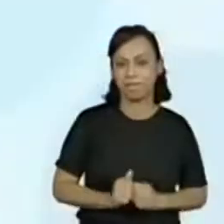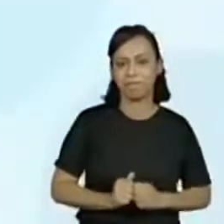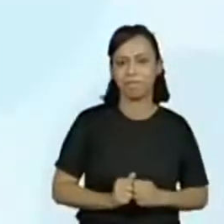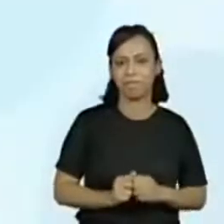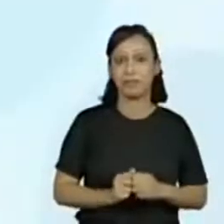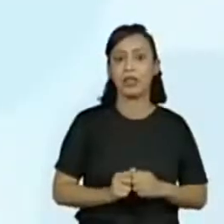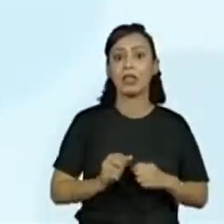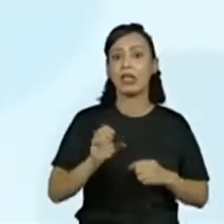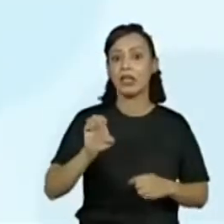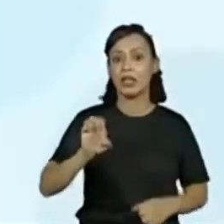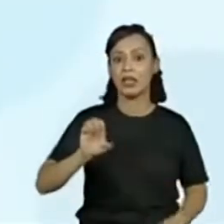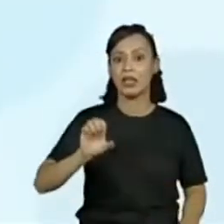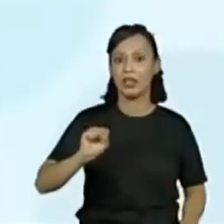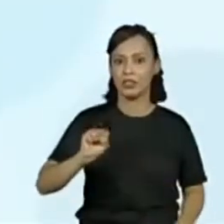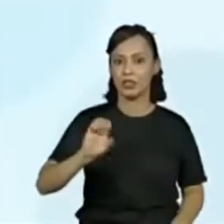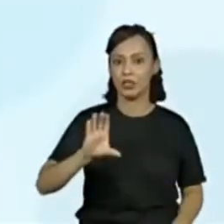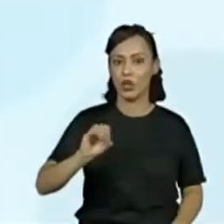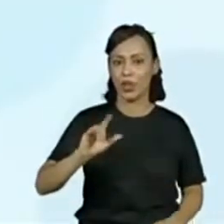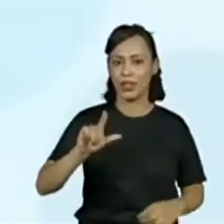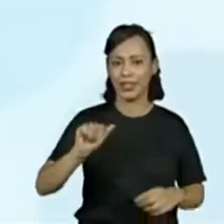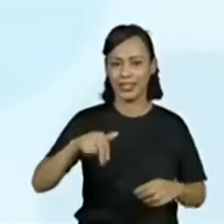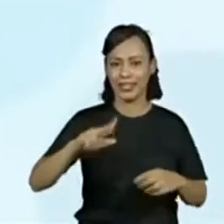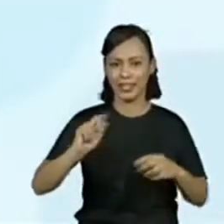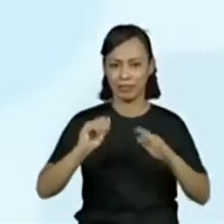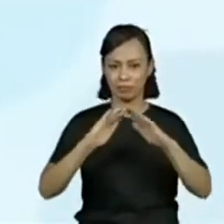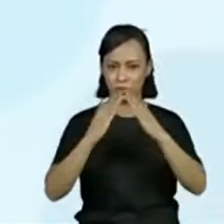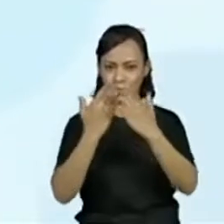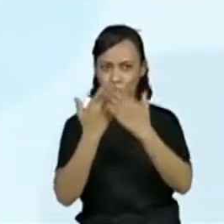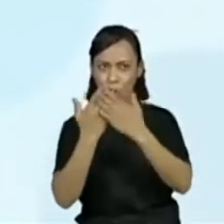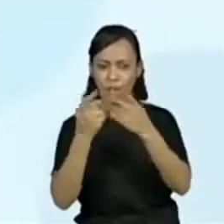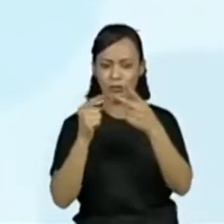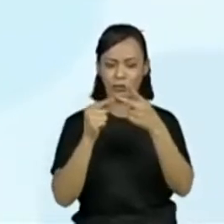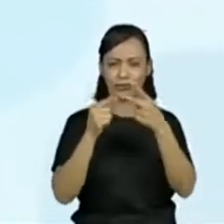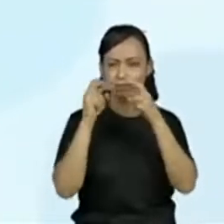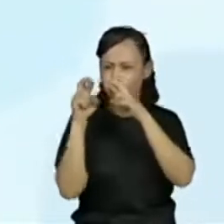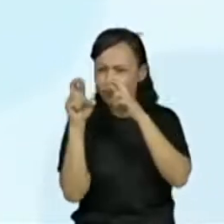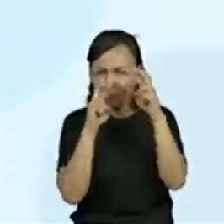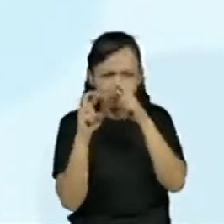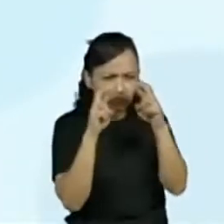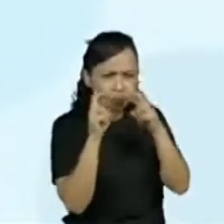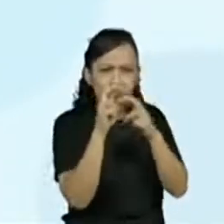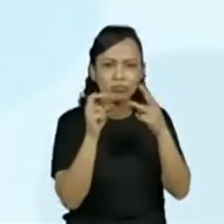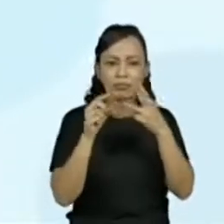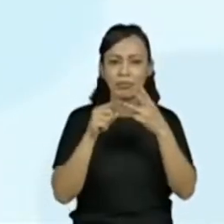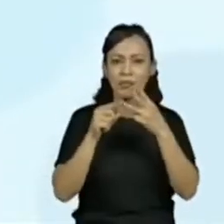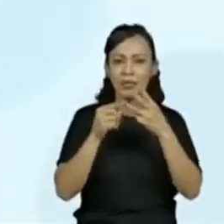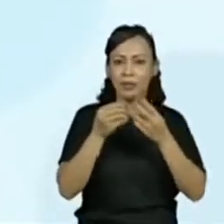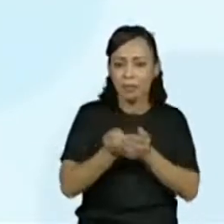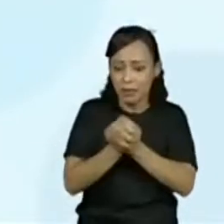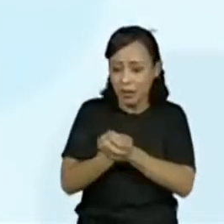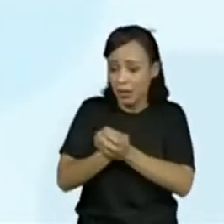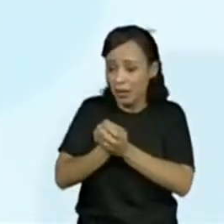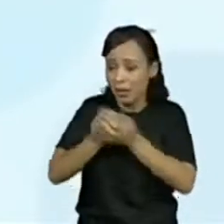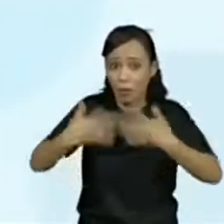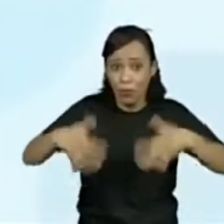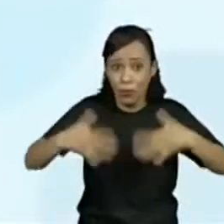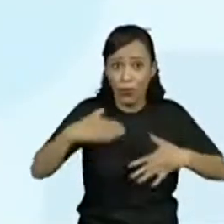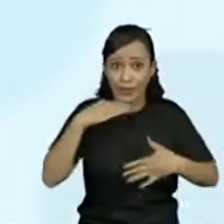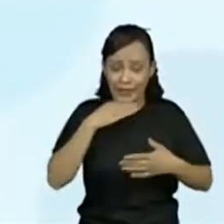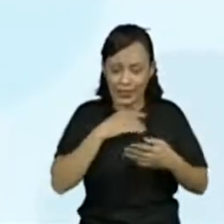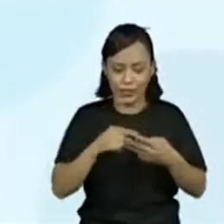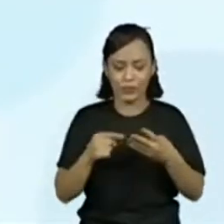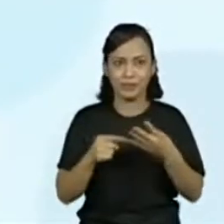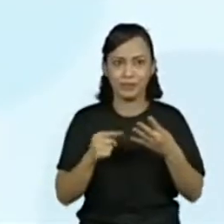ó escolinha detetive batata quente e Cinco Marias perfeito